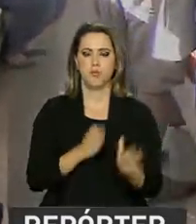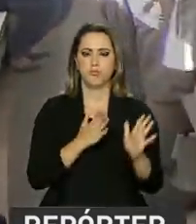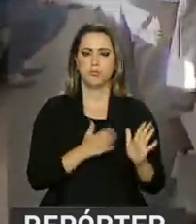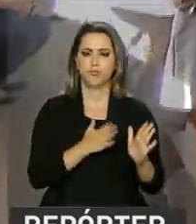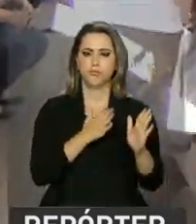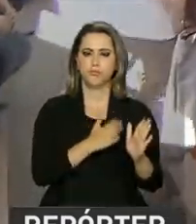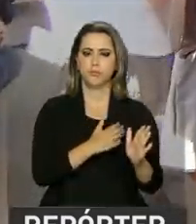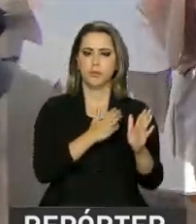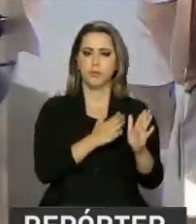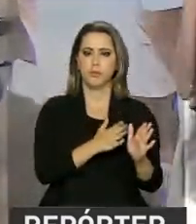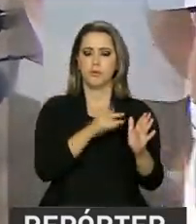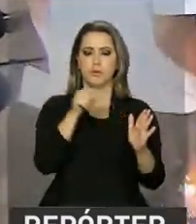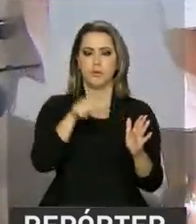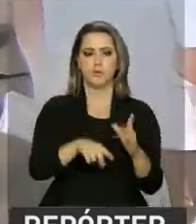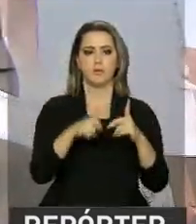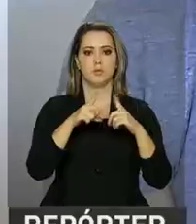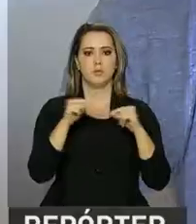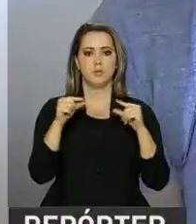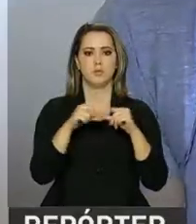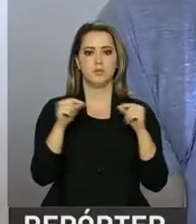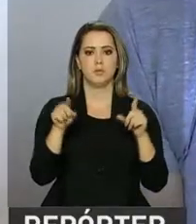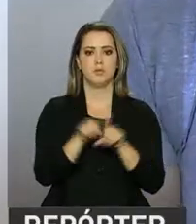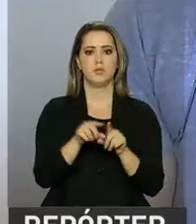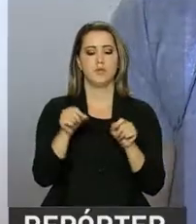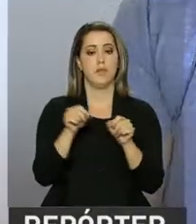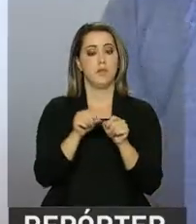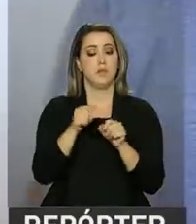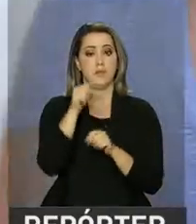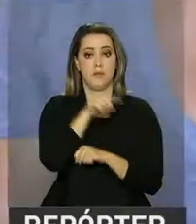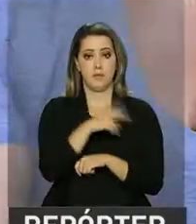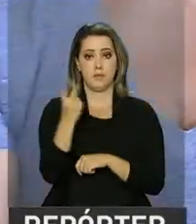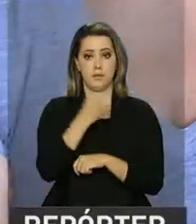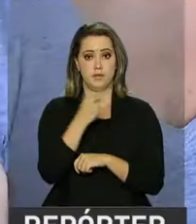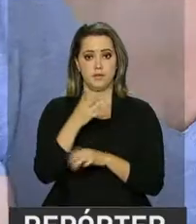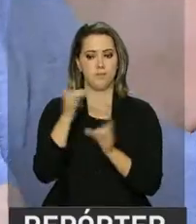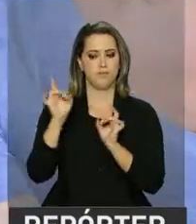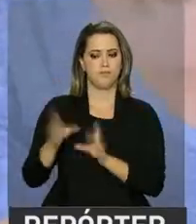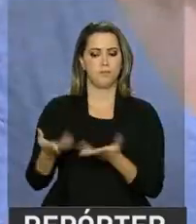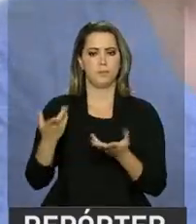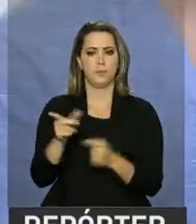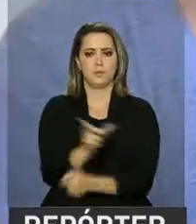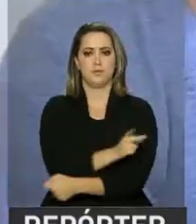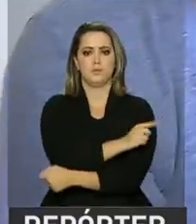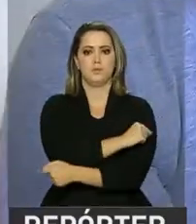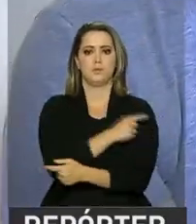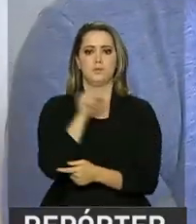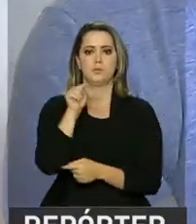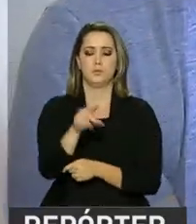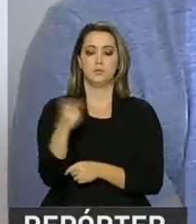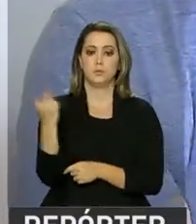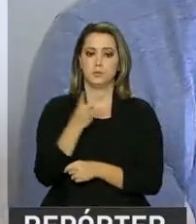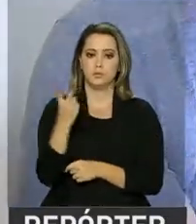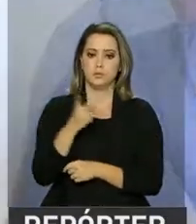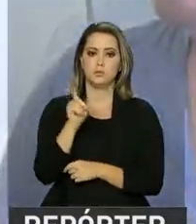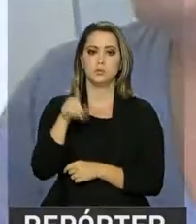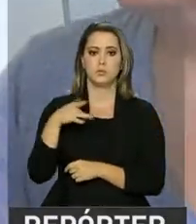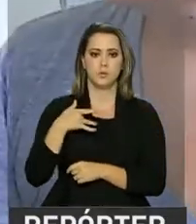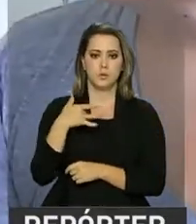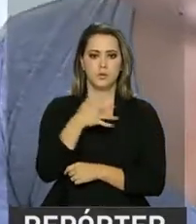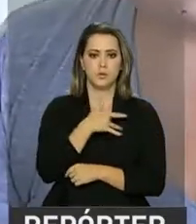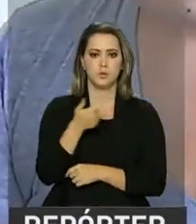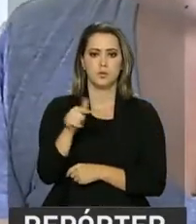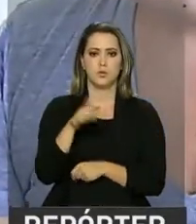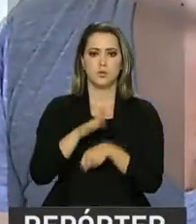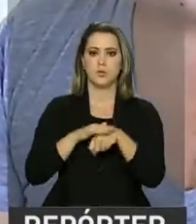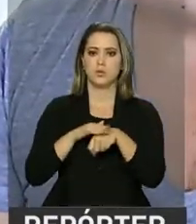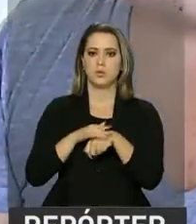nesse posto de saúde em brasília fez irene natália desistirem de tomar a vacina da gripe as duas são saudáveis e não tem nenhuma